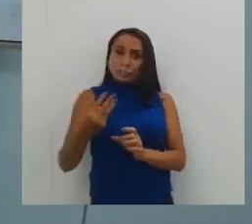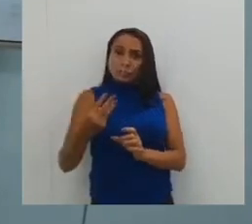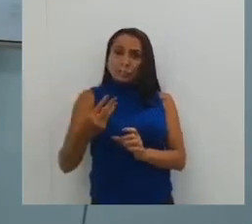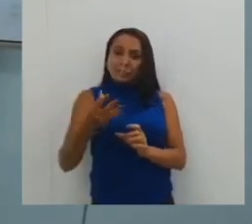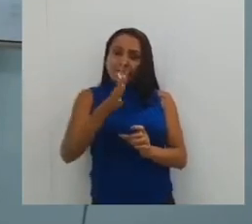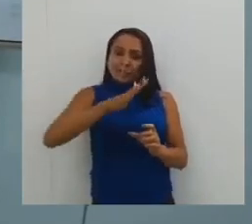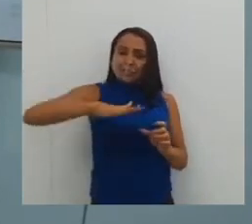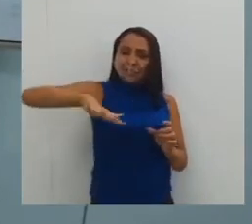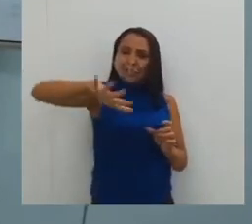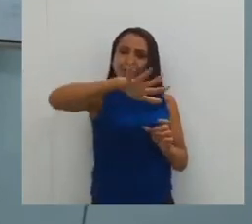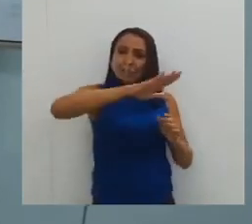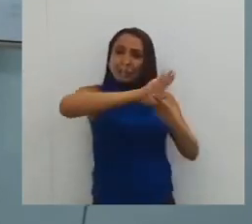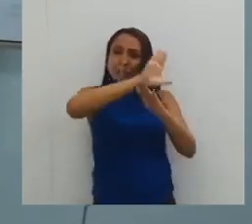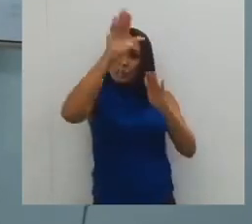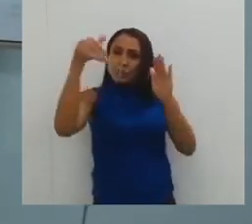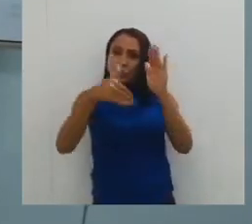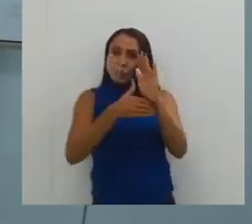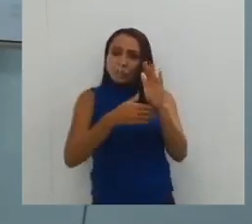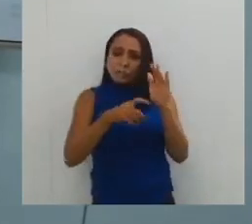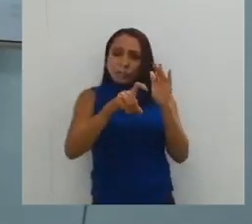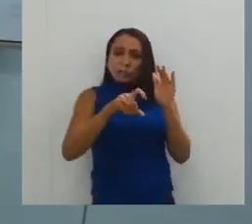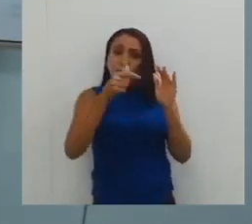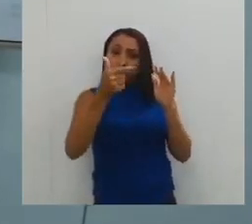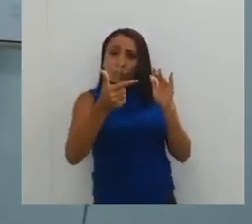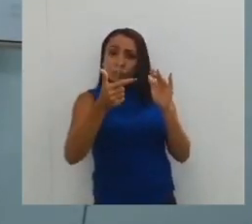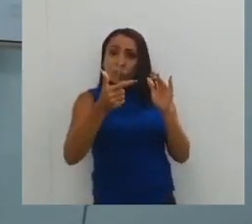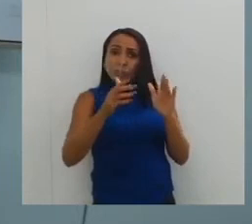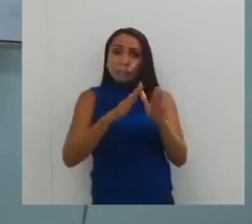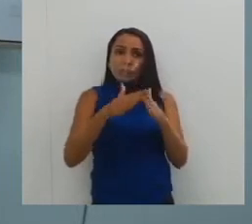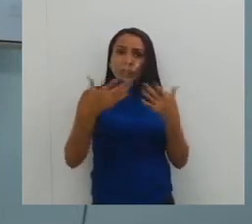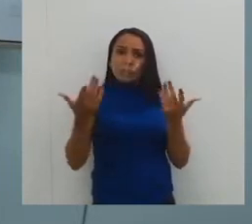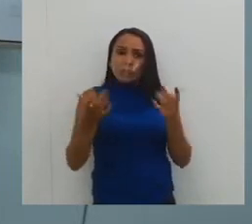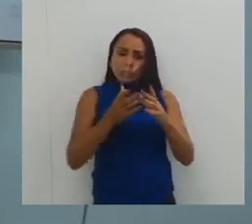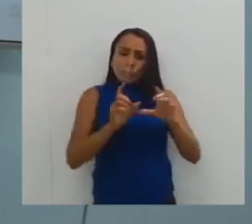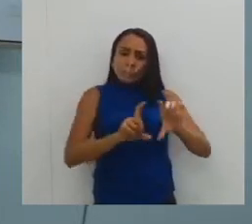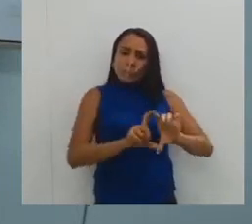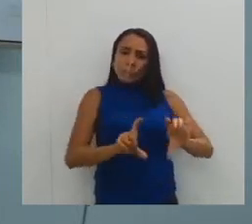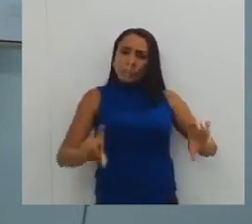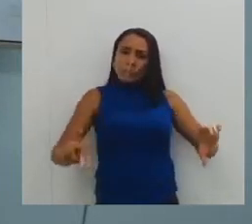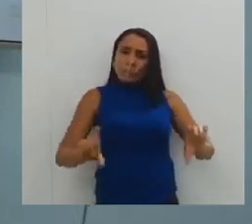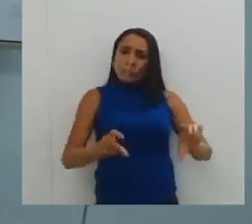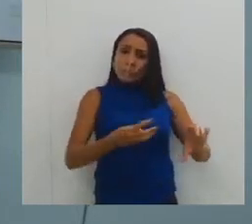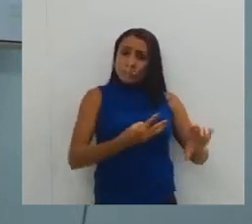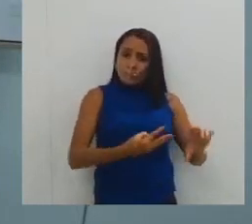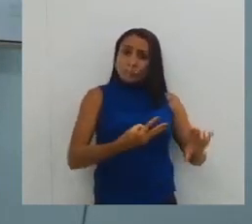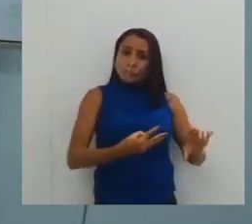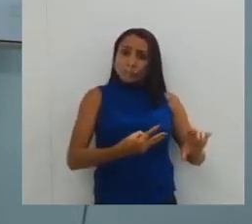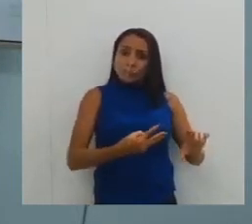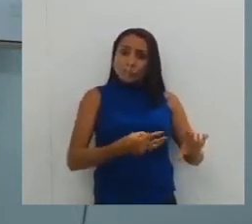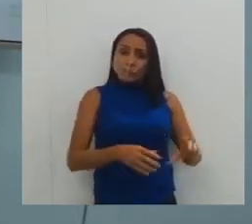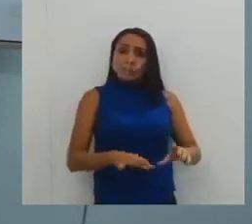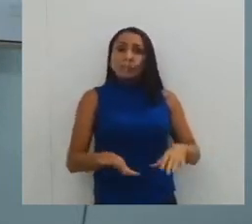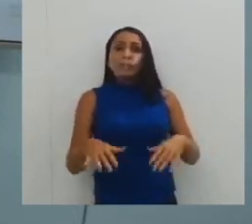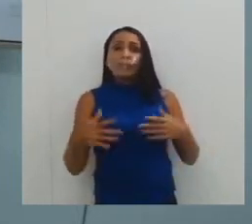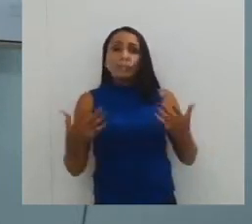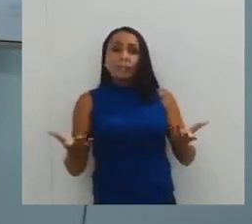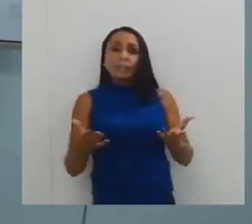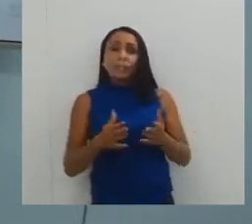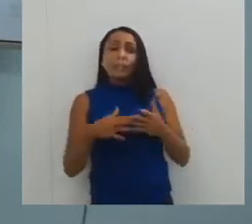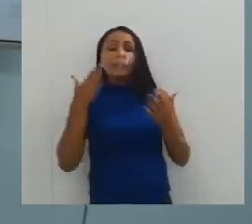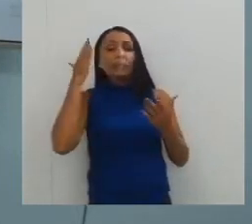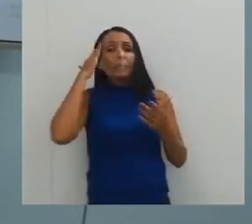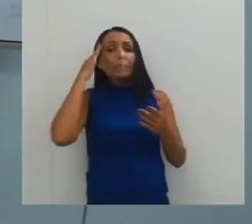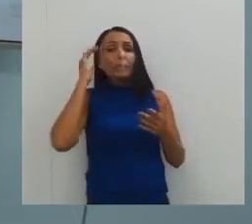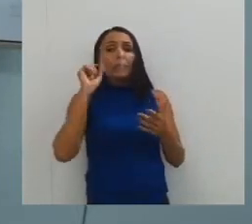área toda vai ficar x ao quadrado. Então, ó, esse pedacinho aqui é 3. A gente vai gerar agora o entendimento